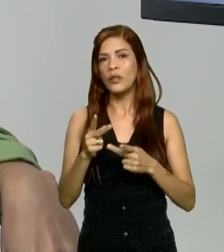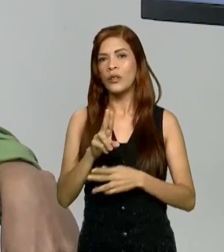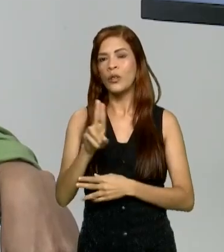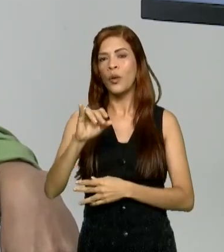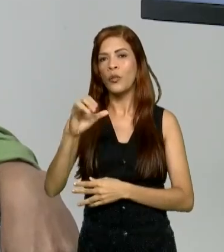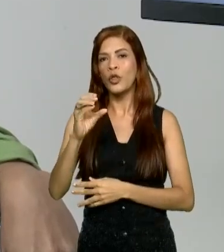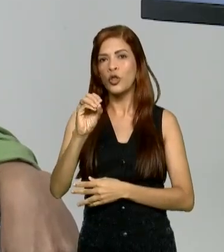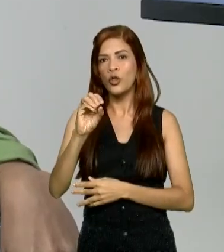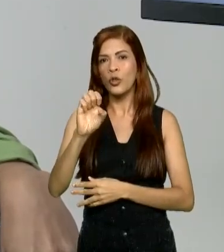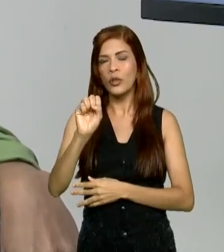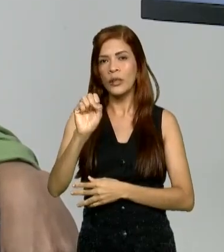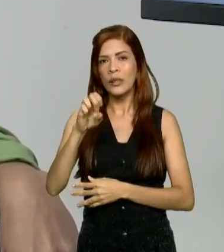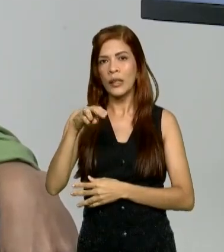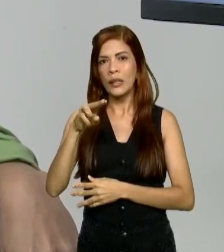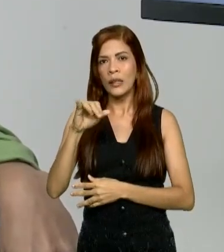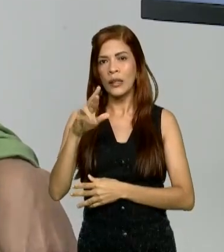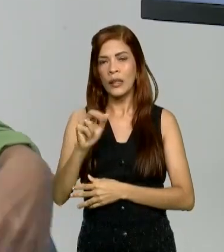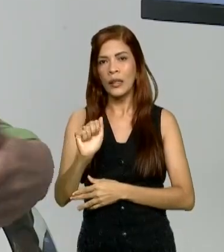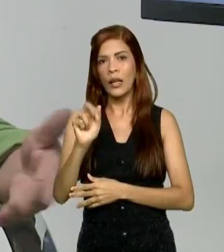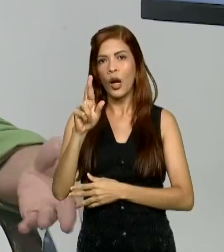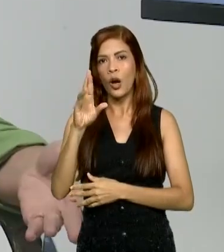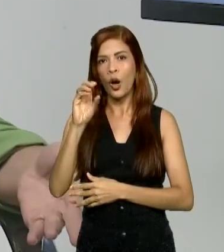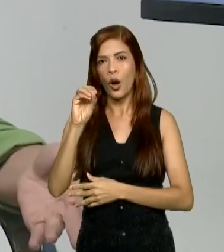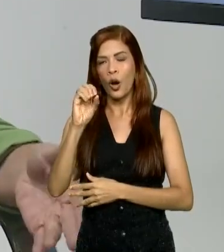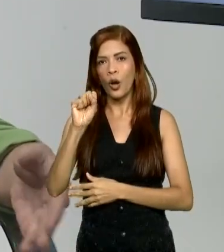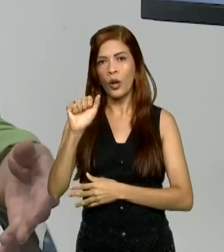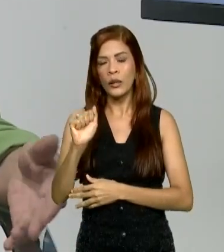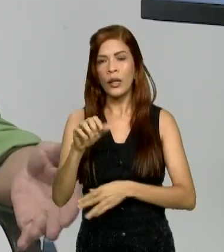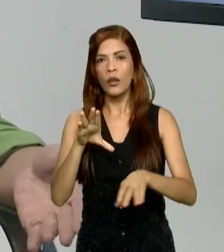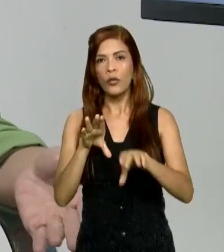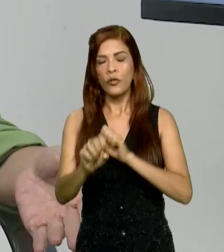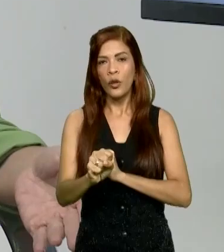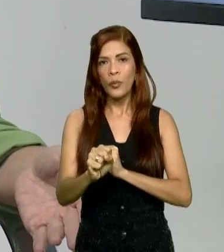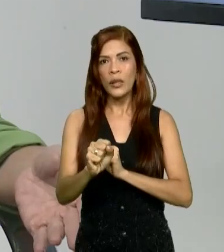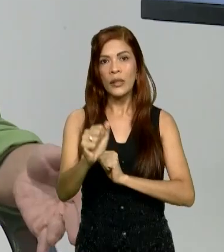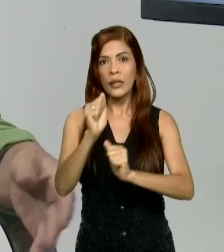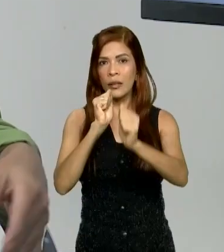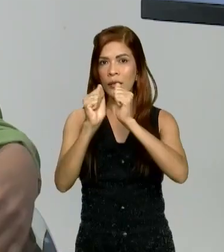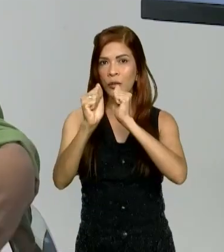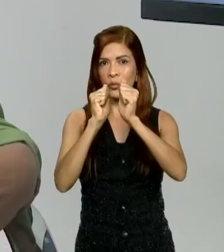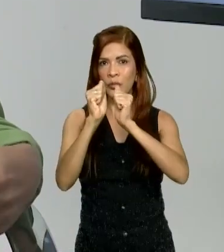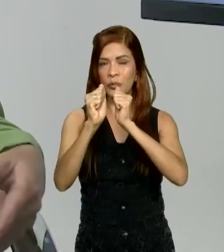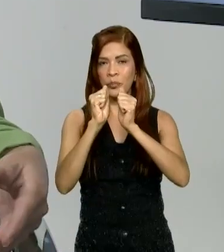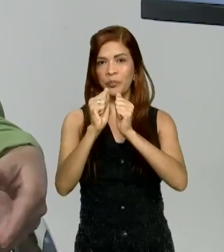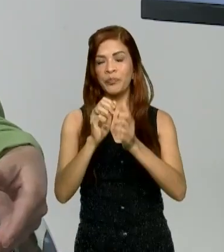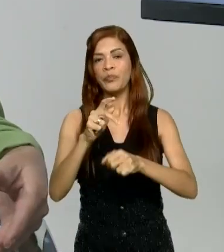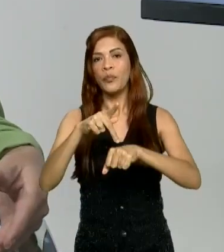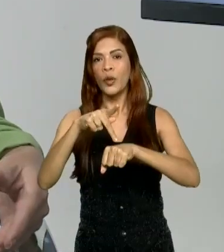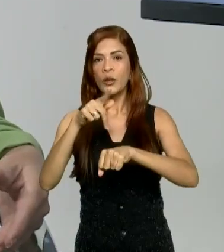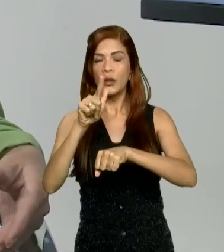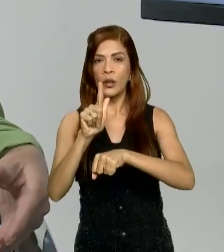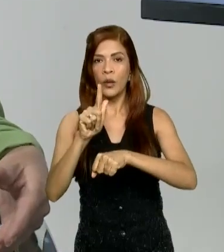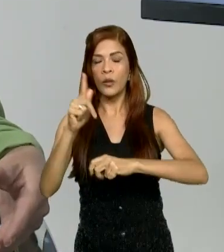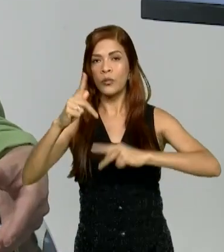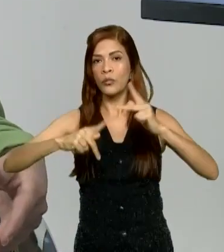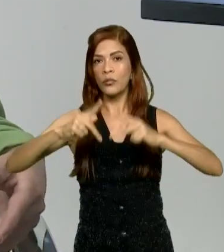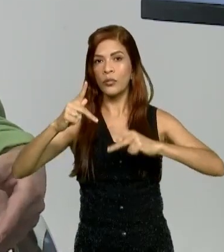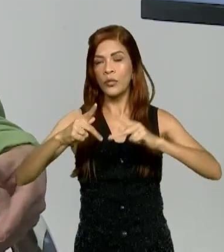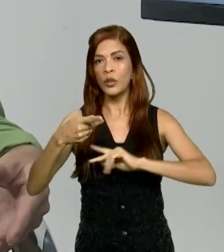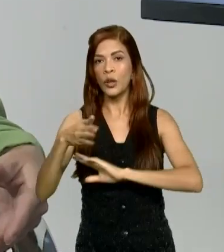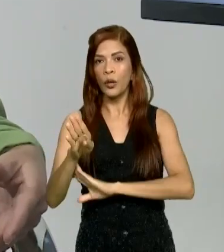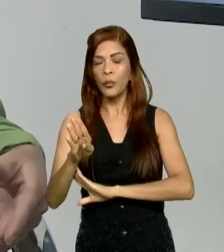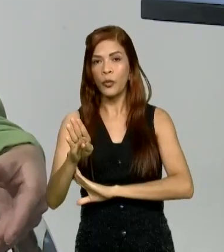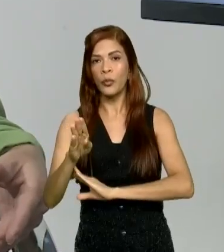Josanira Rosa Santos da Luz. Ela é formada em administração, pós-graduada em políticas públicas